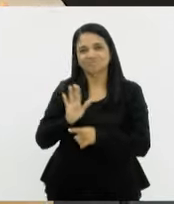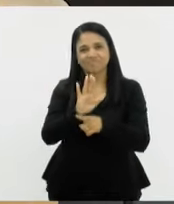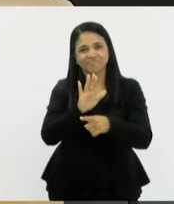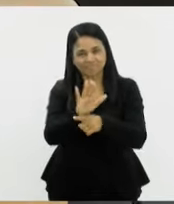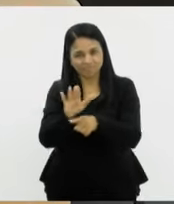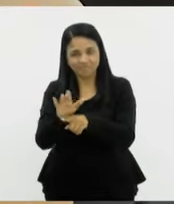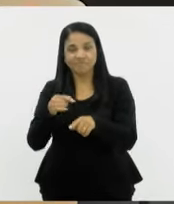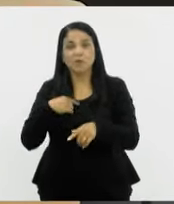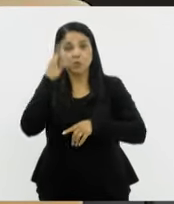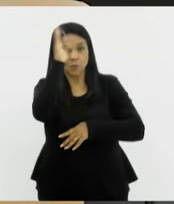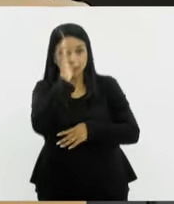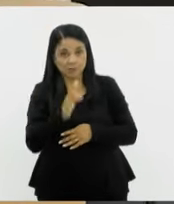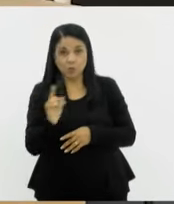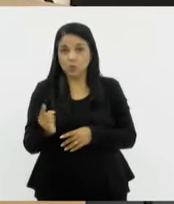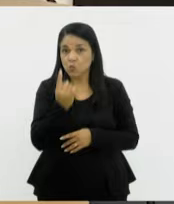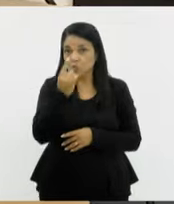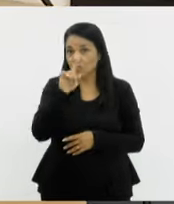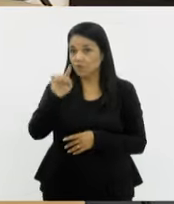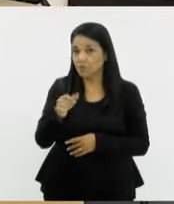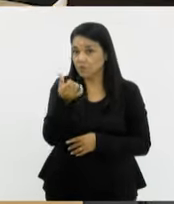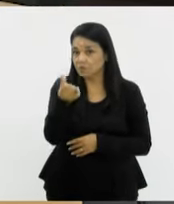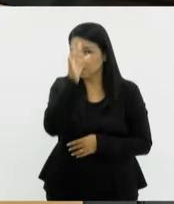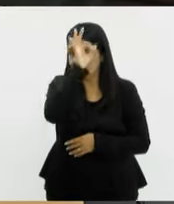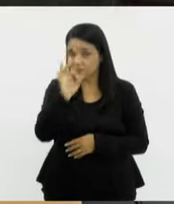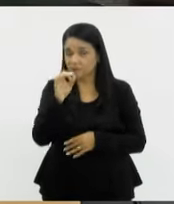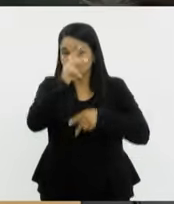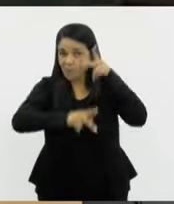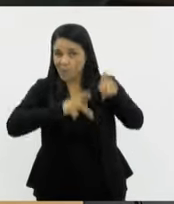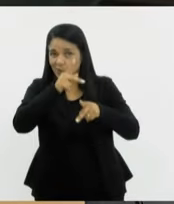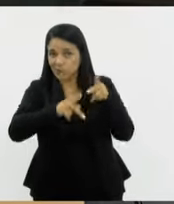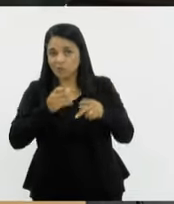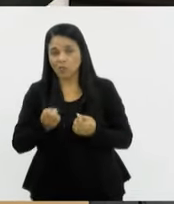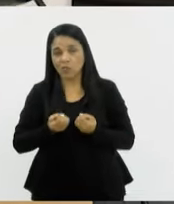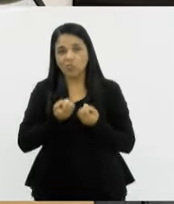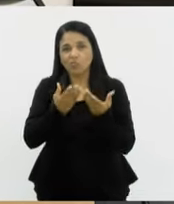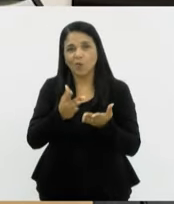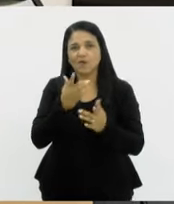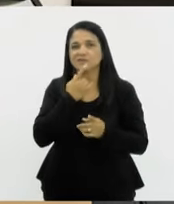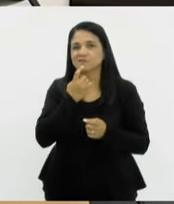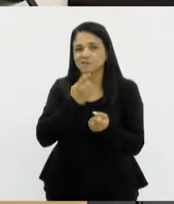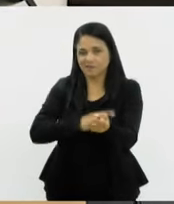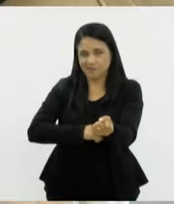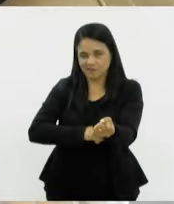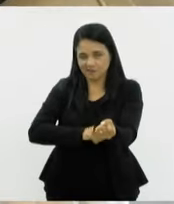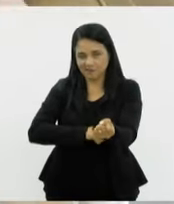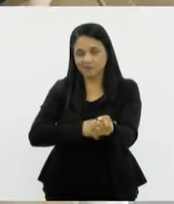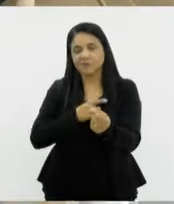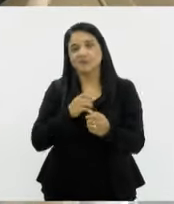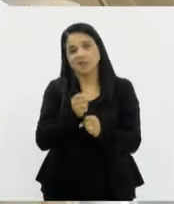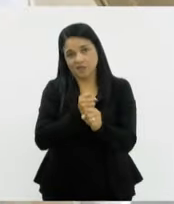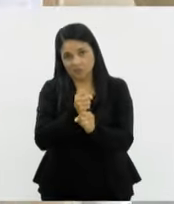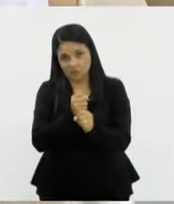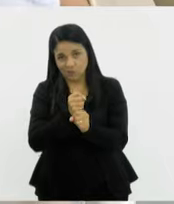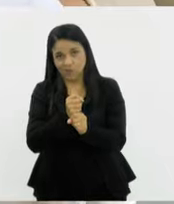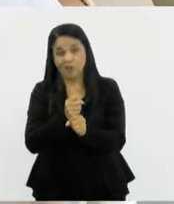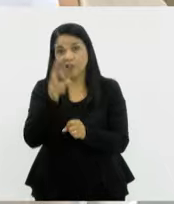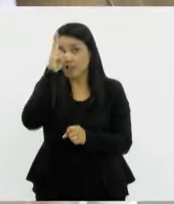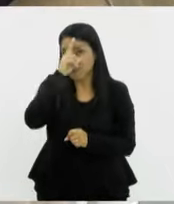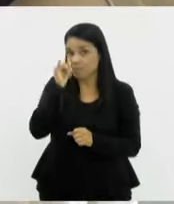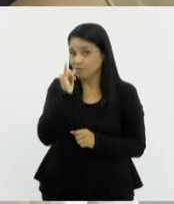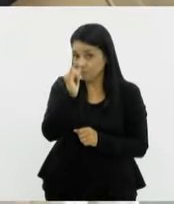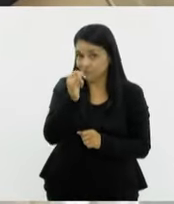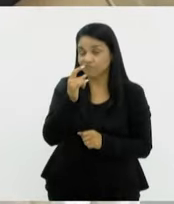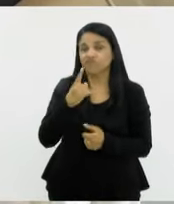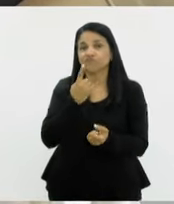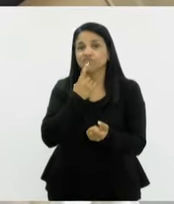No Brasil, apenas 1,6% da população é doadora de sangue a cada ano. Vale lembrar que quem doa sangue não